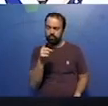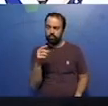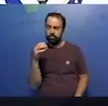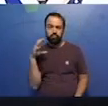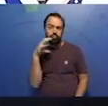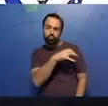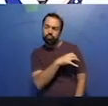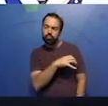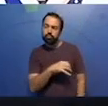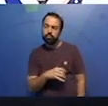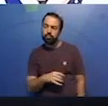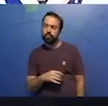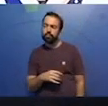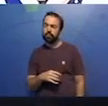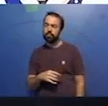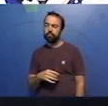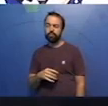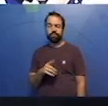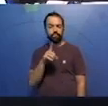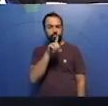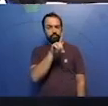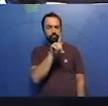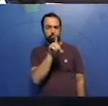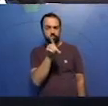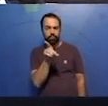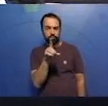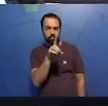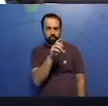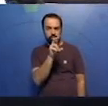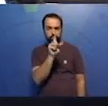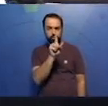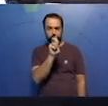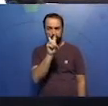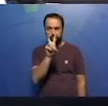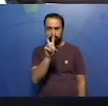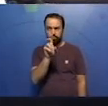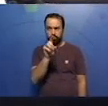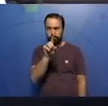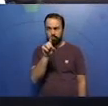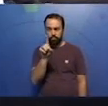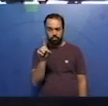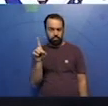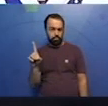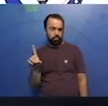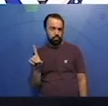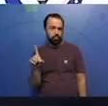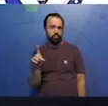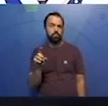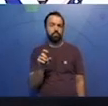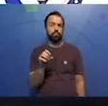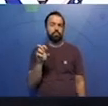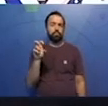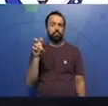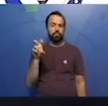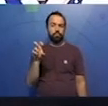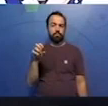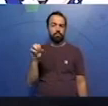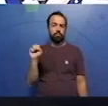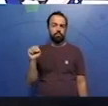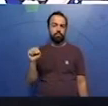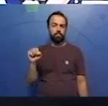no 12, chegar aqui no 1, não se passaram 5 minutos. Se passaram apenas